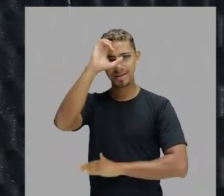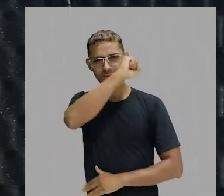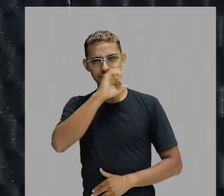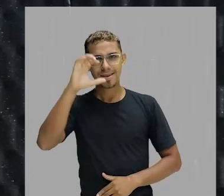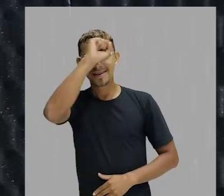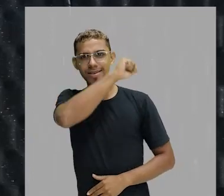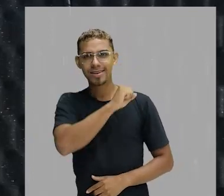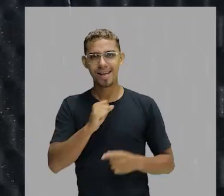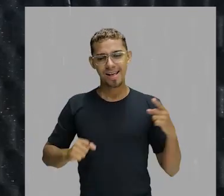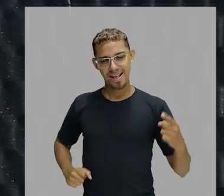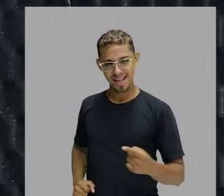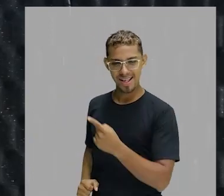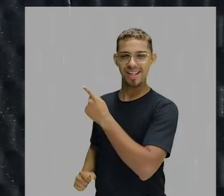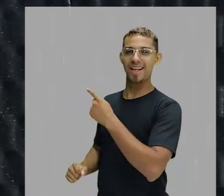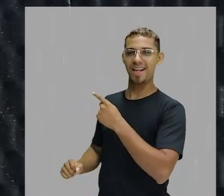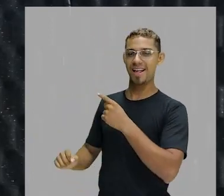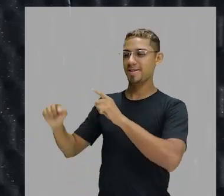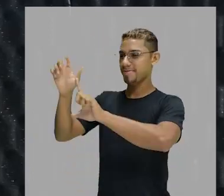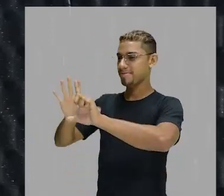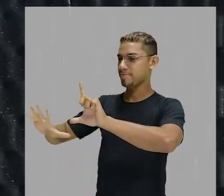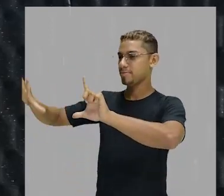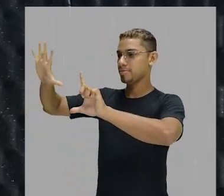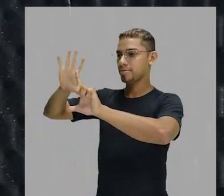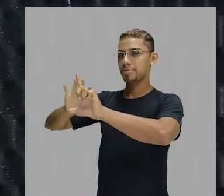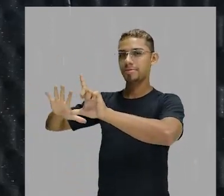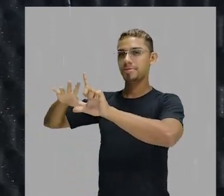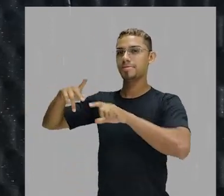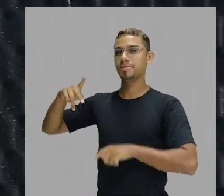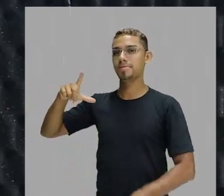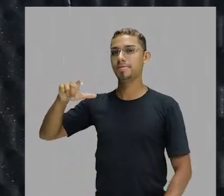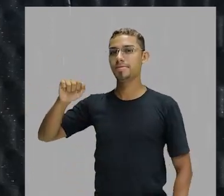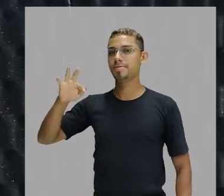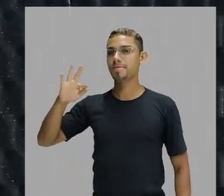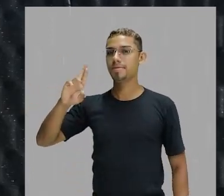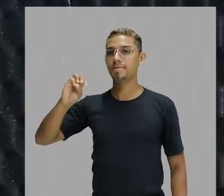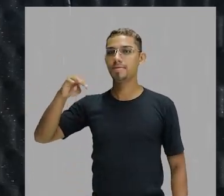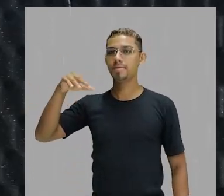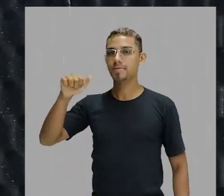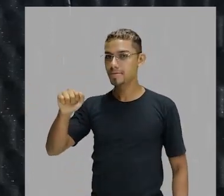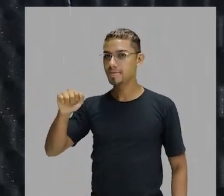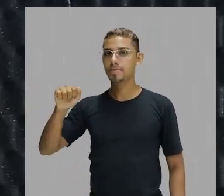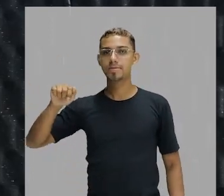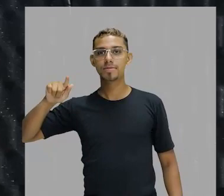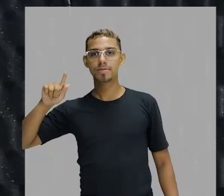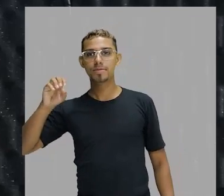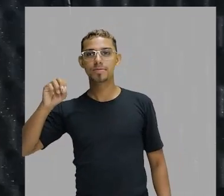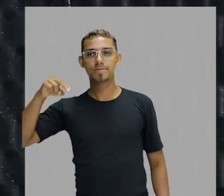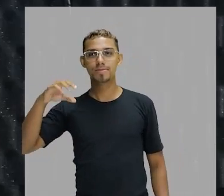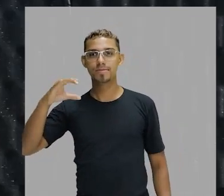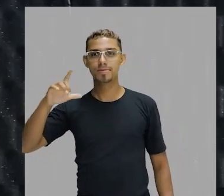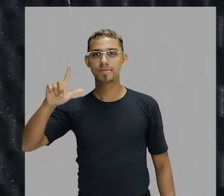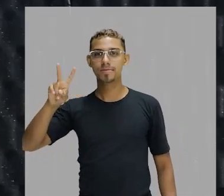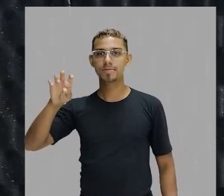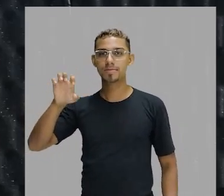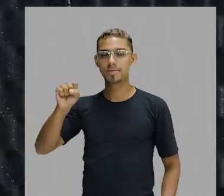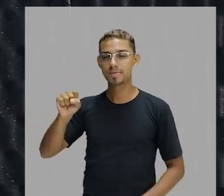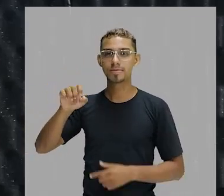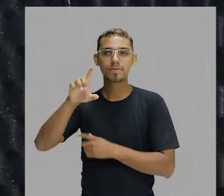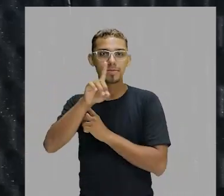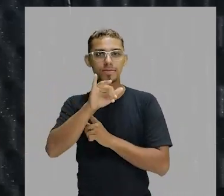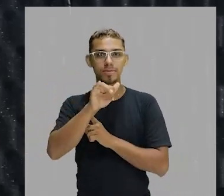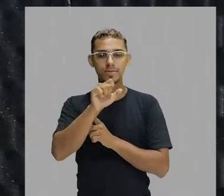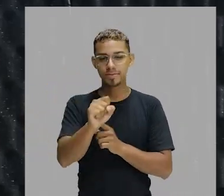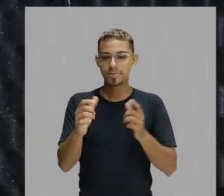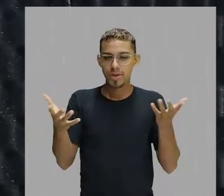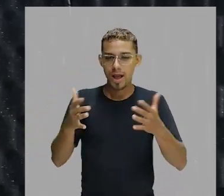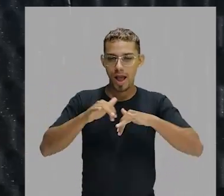da plataforma Gonçalves Dias. E antes da gente começar a nossa aula de hoje, aquele recado especial para ti que está me ouvindo